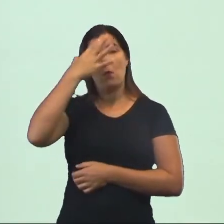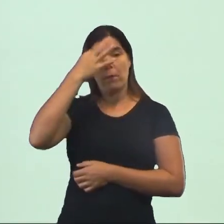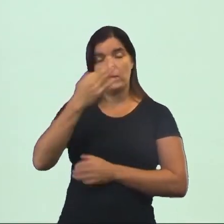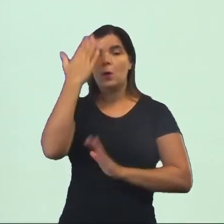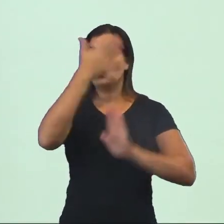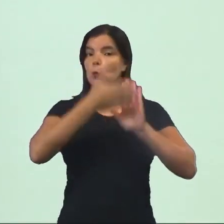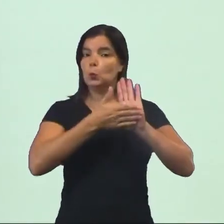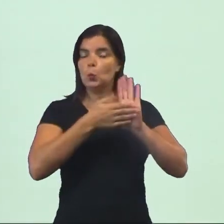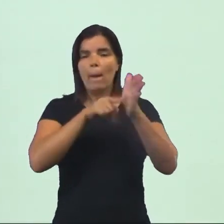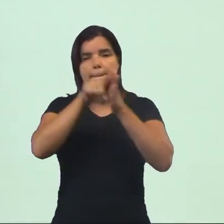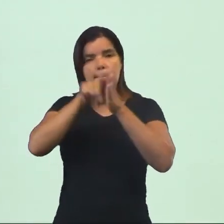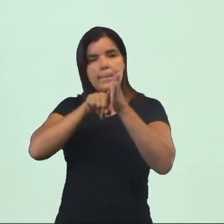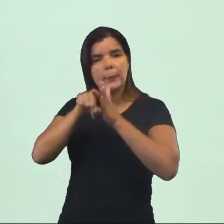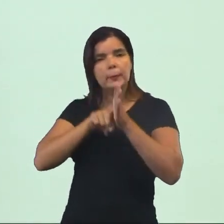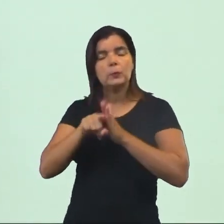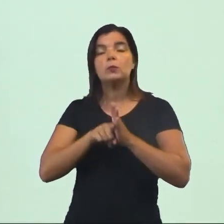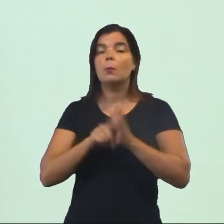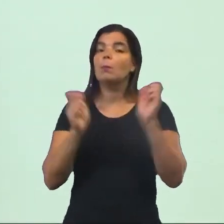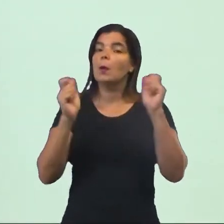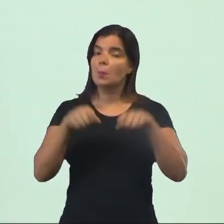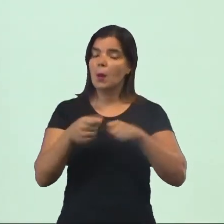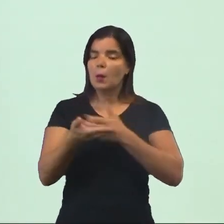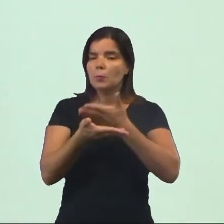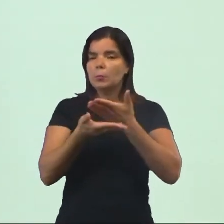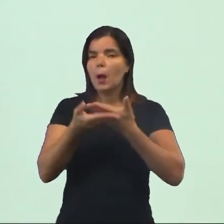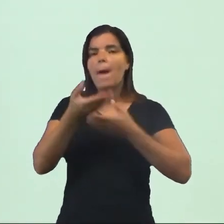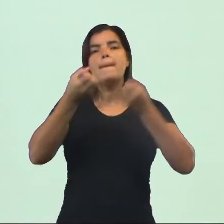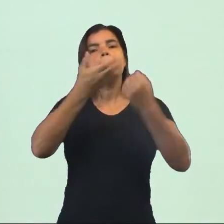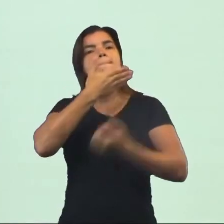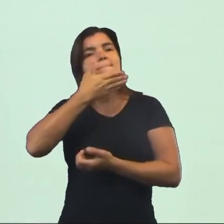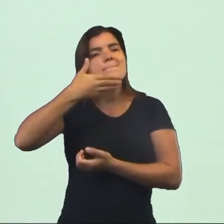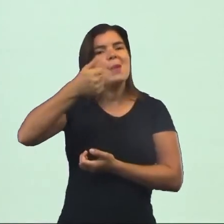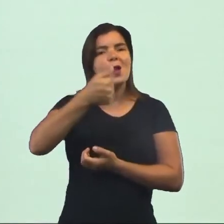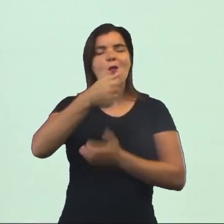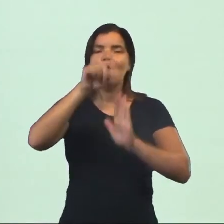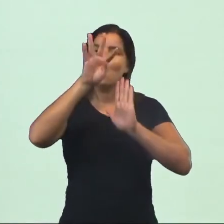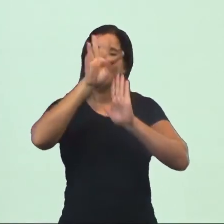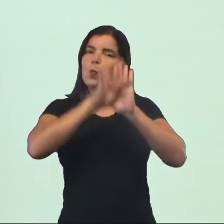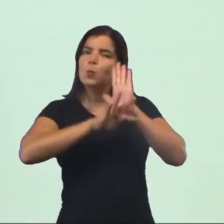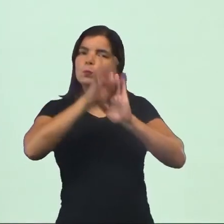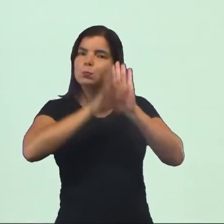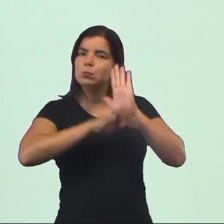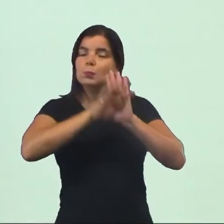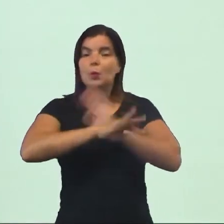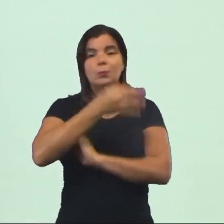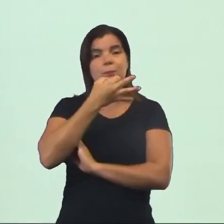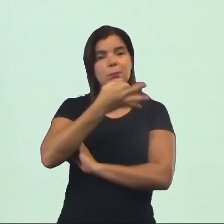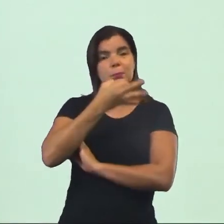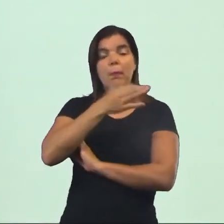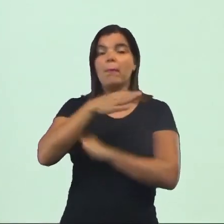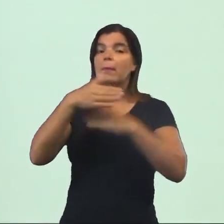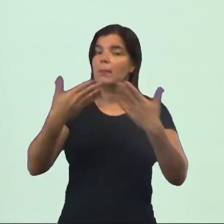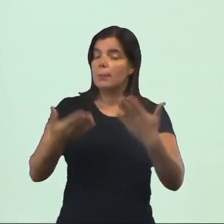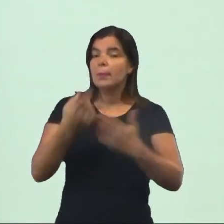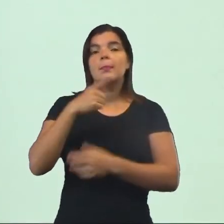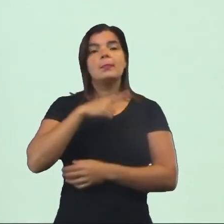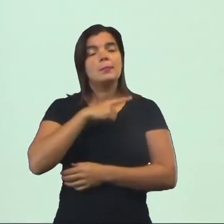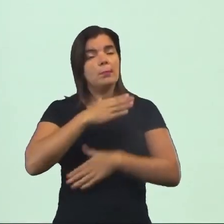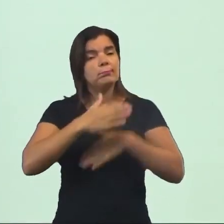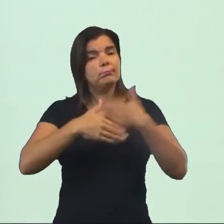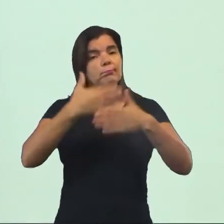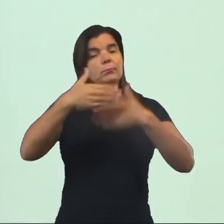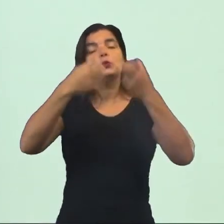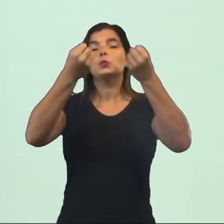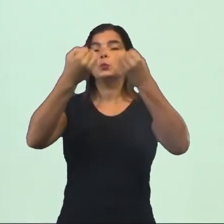são pesquisas, são dados, para poder embasar o seu ponto de vista, para poder embasar a sua opinião. E aí a gente tem o